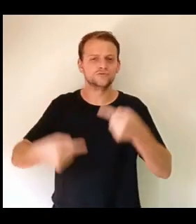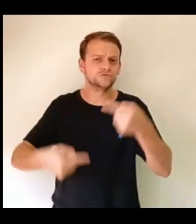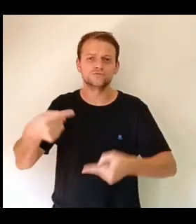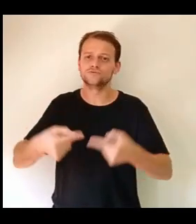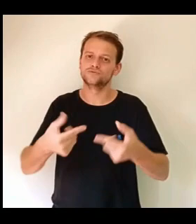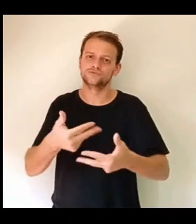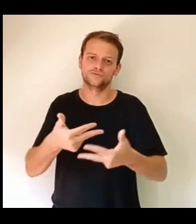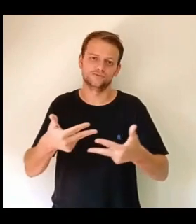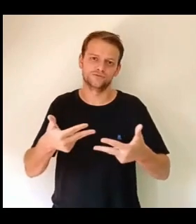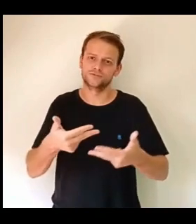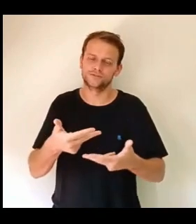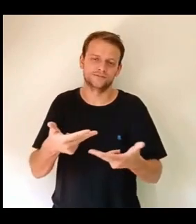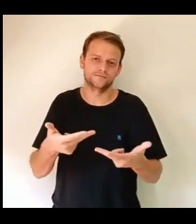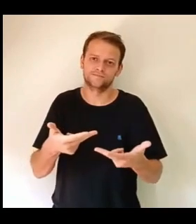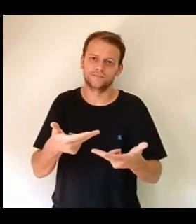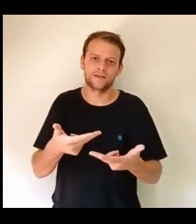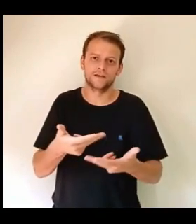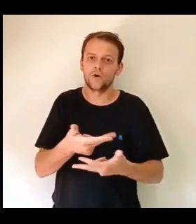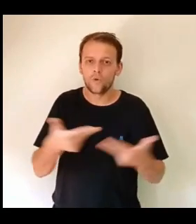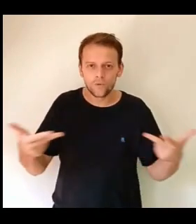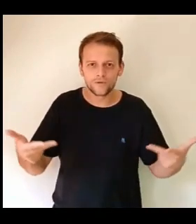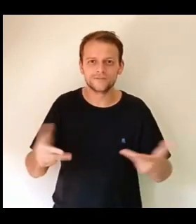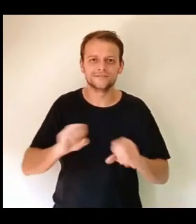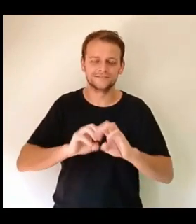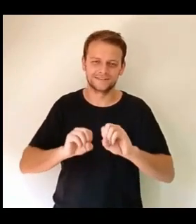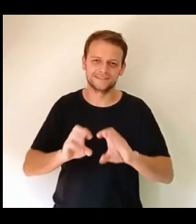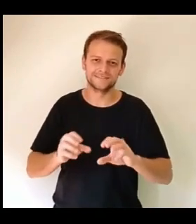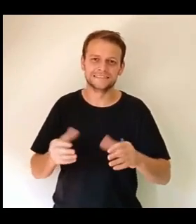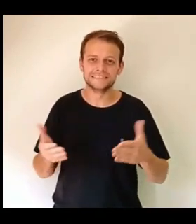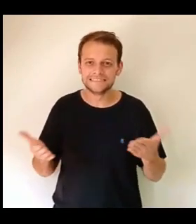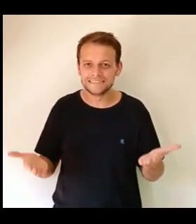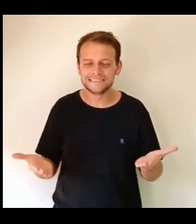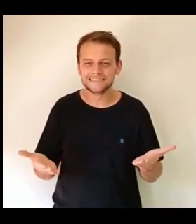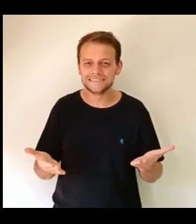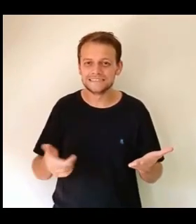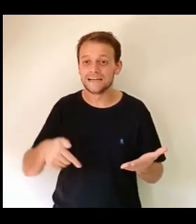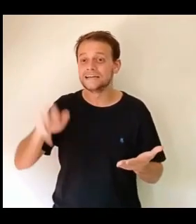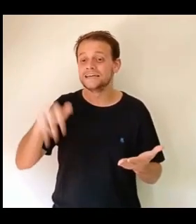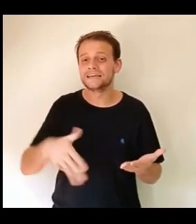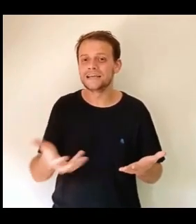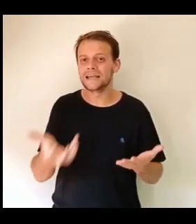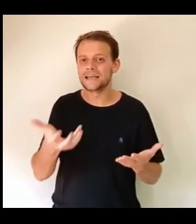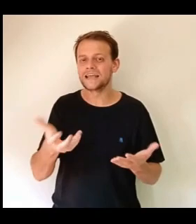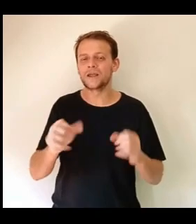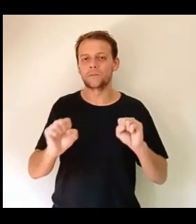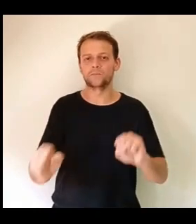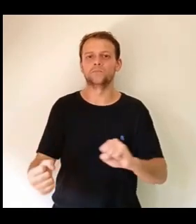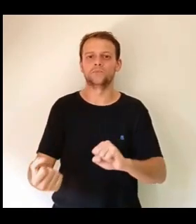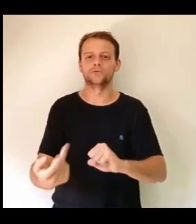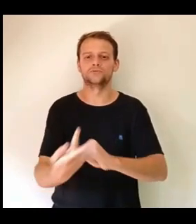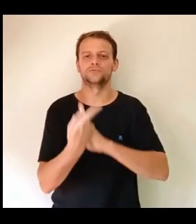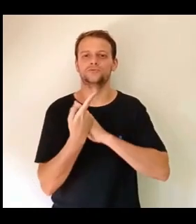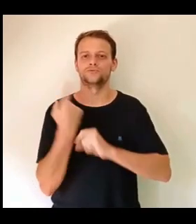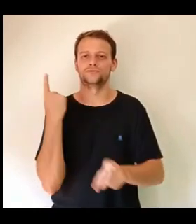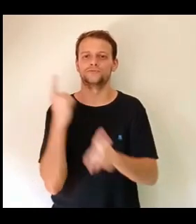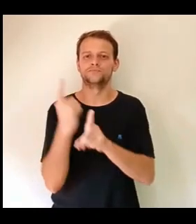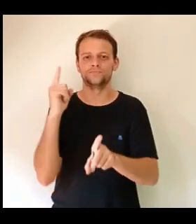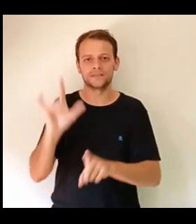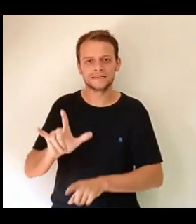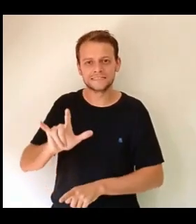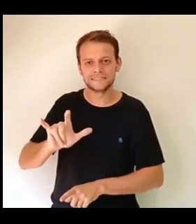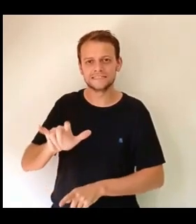visuais para discutir coisas aí de educação. Então, quem quiser pode me